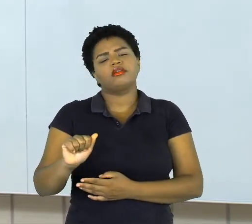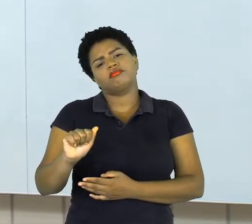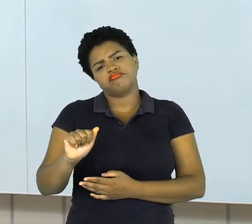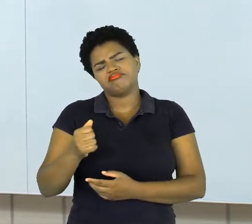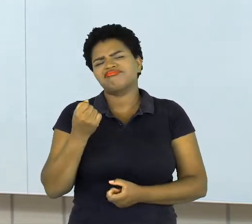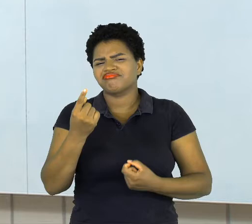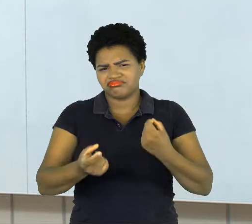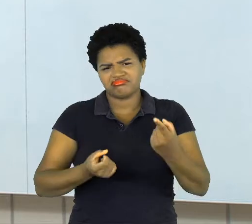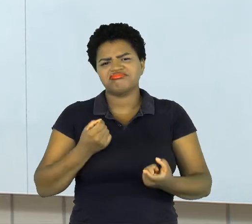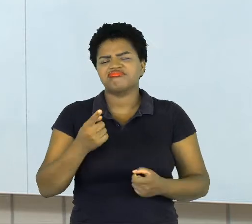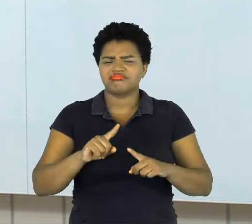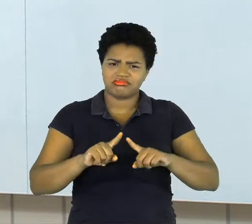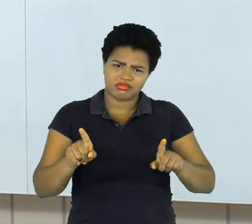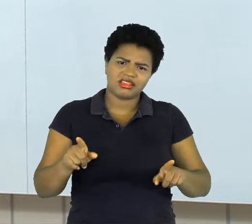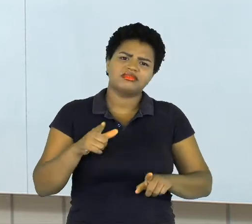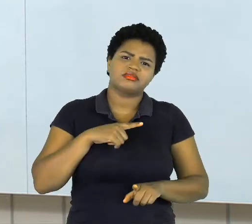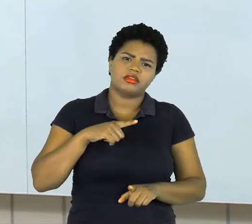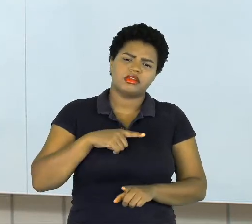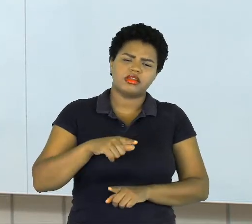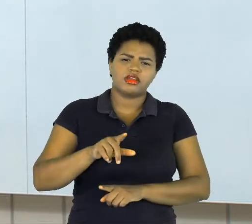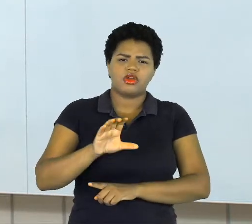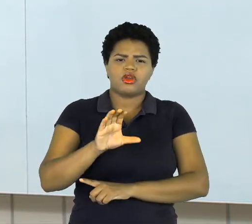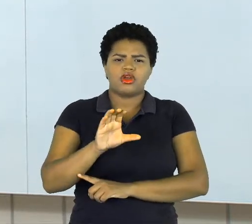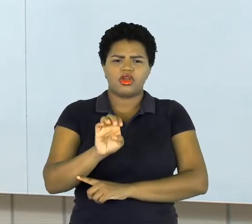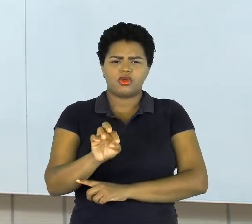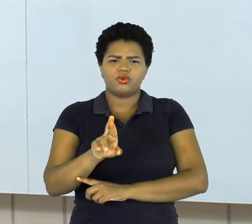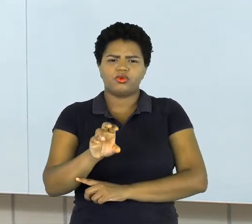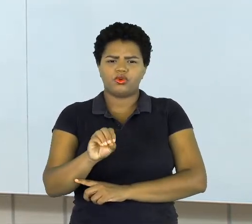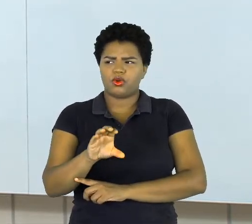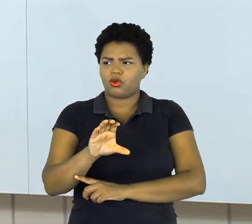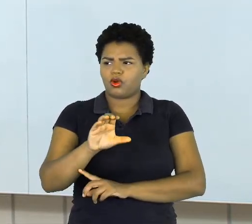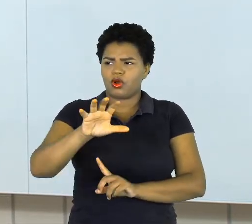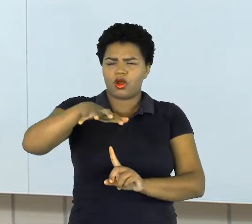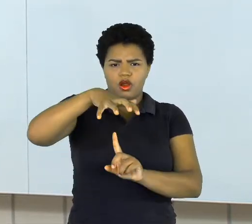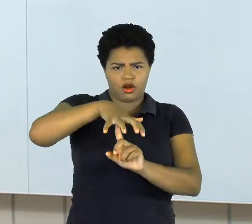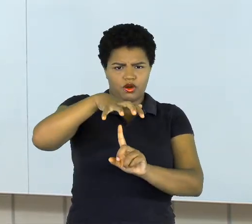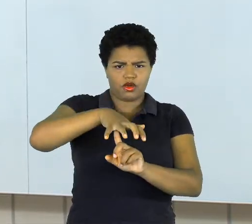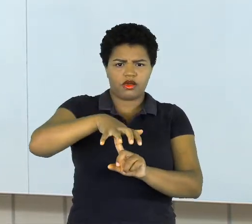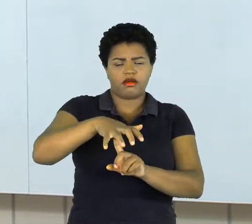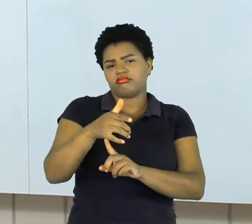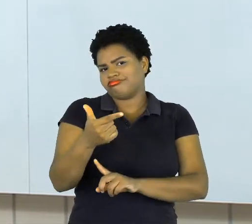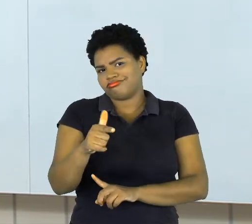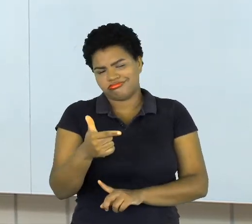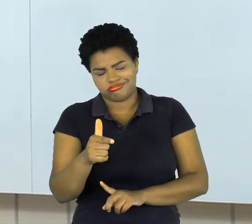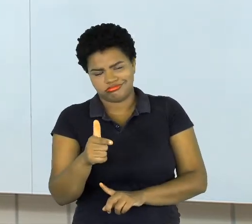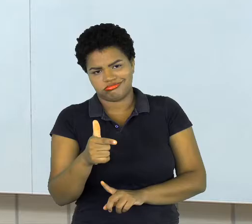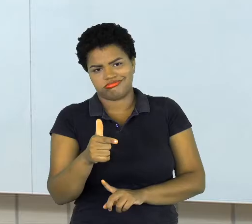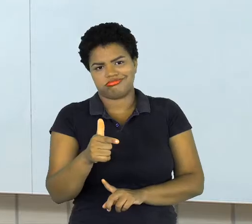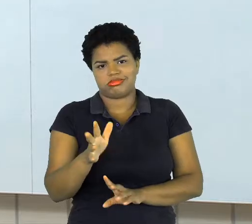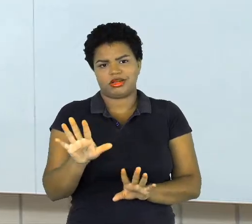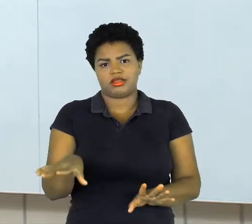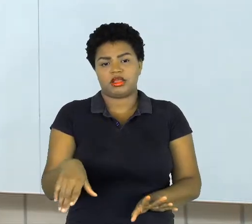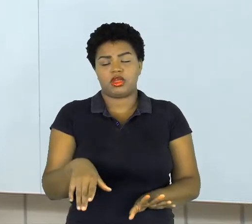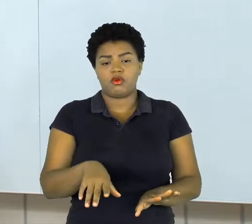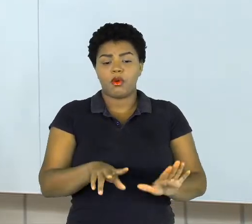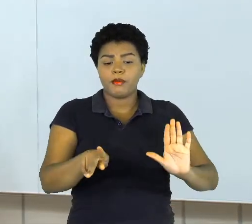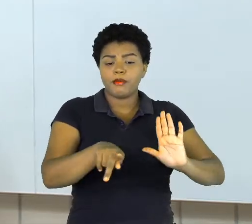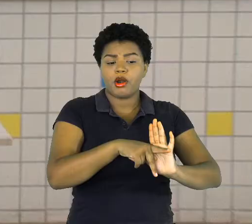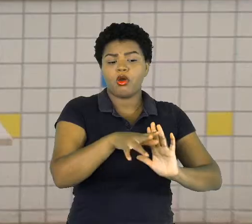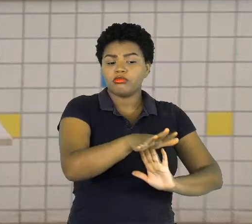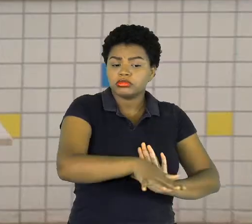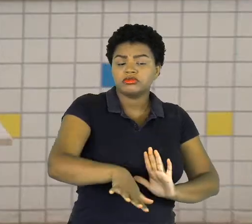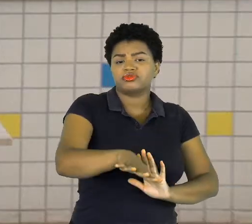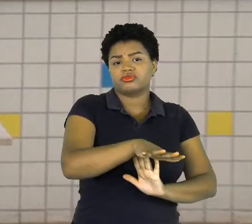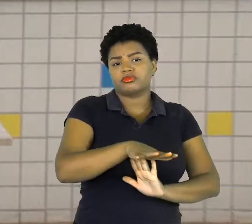Lá na Araucária não tem. Então assim, é nativa de uma determinada região. O piqui, por exemplo,